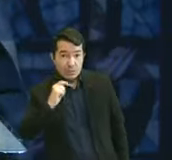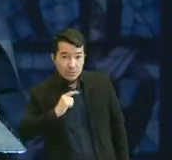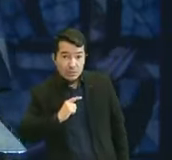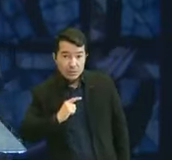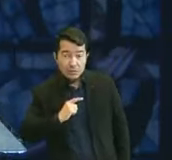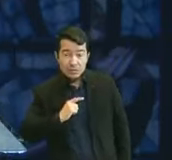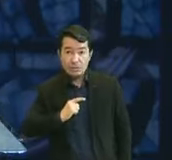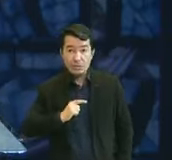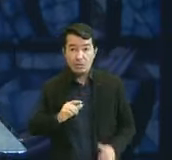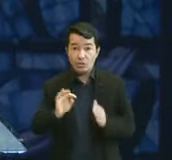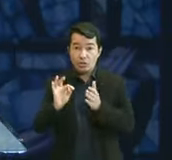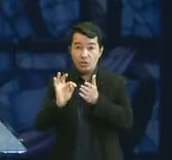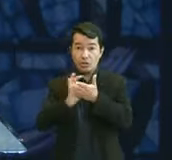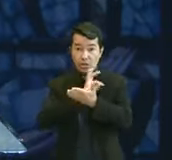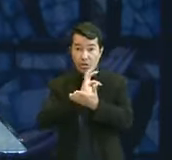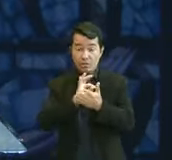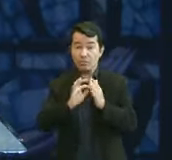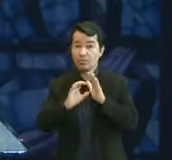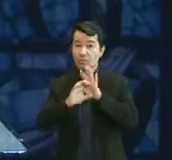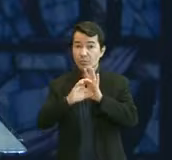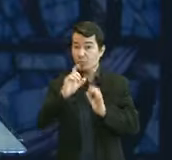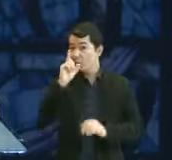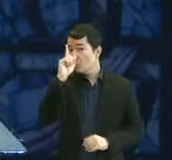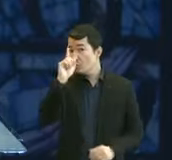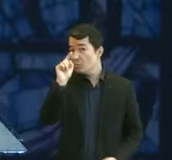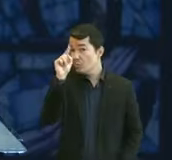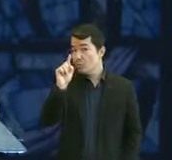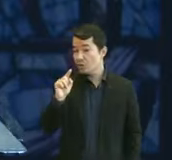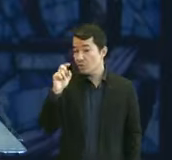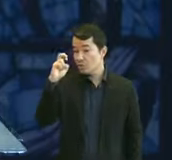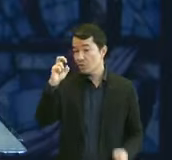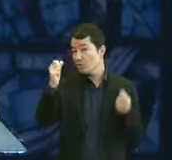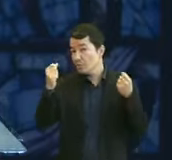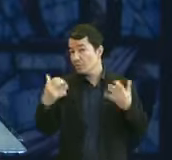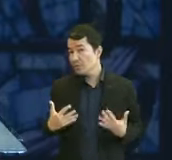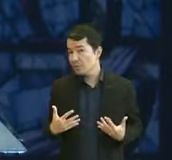sabedoria, peça a Deus. O que dá